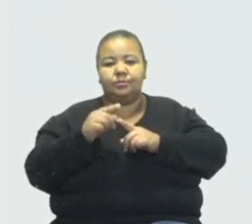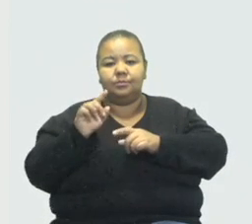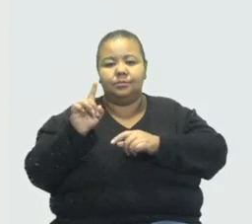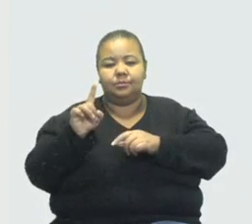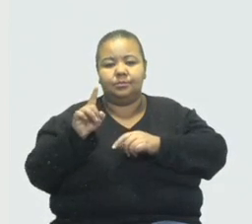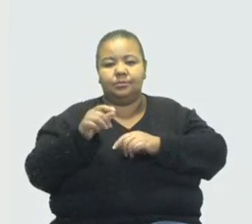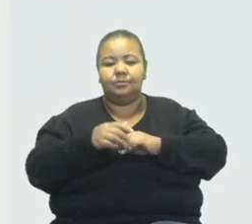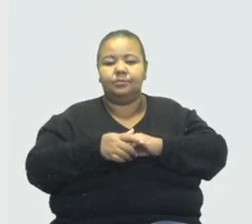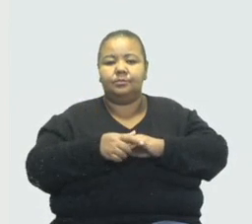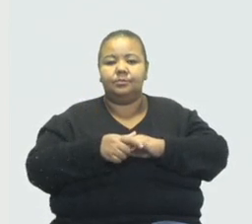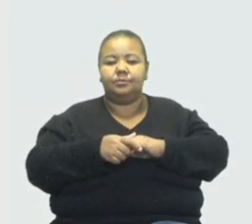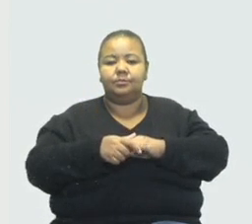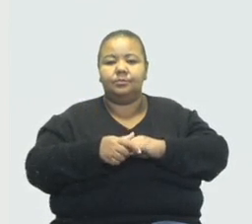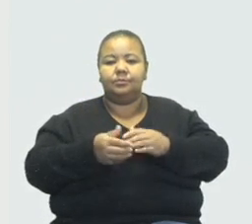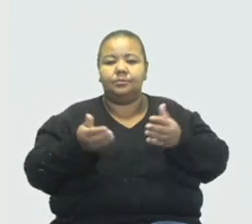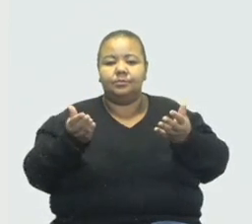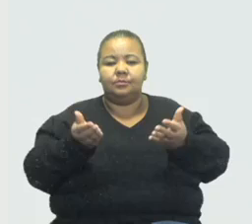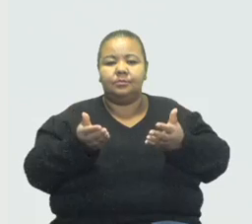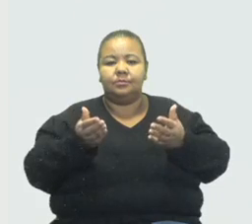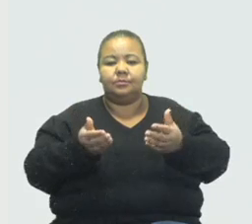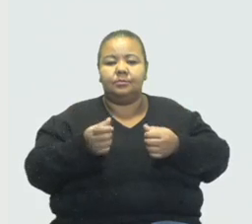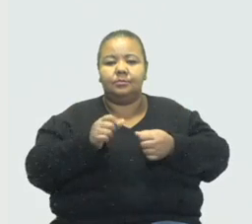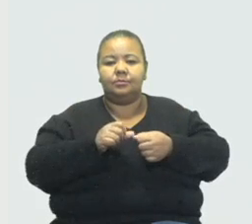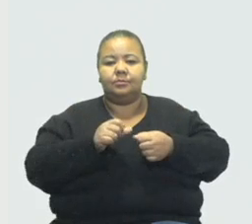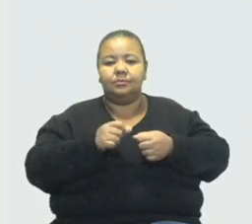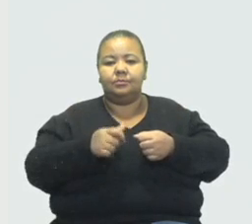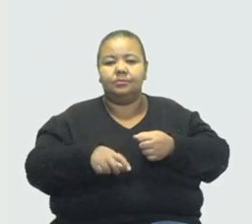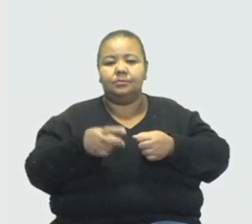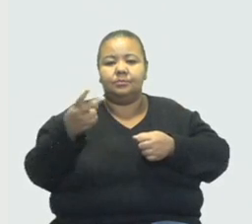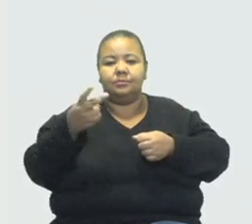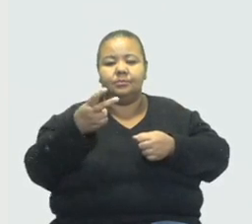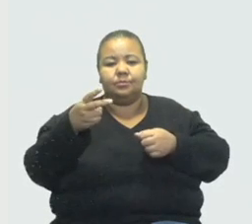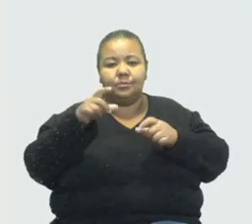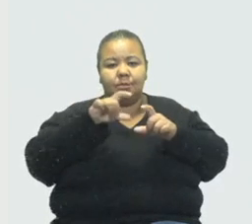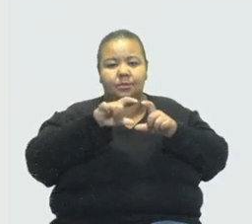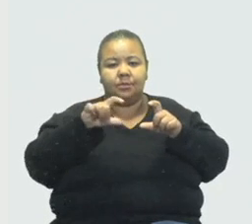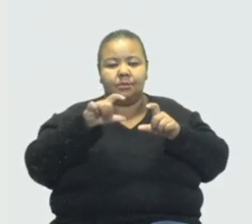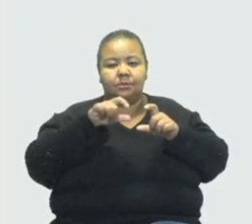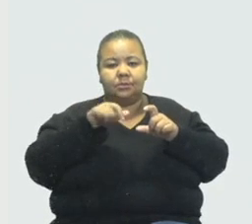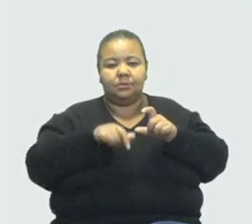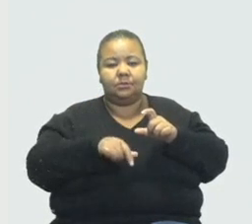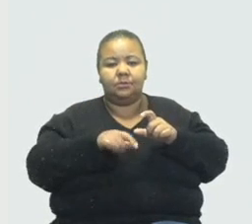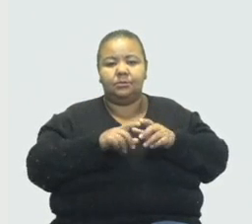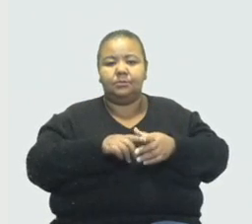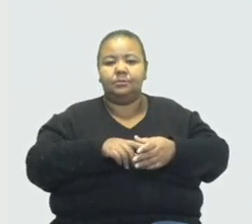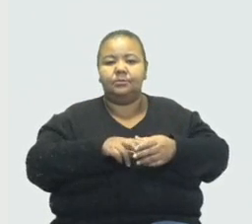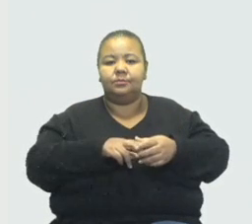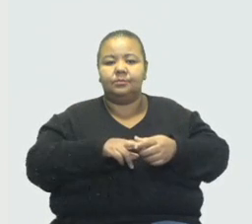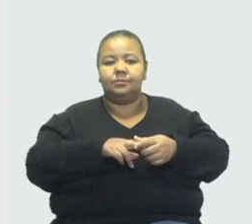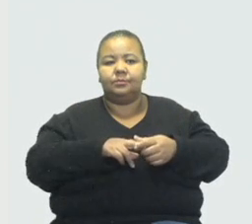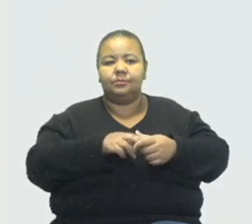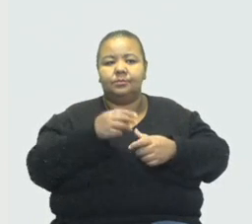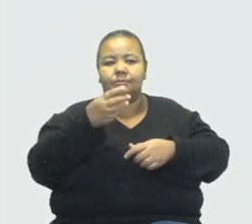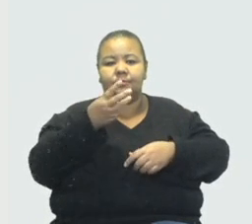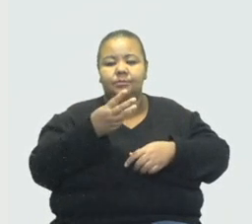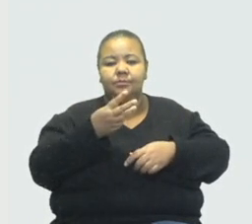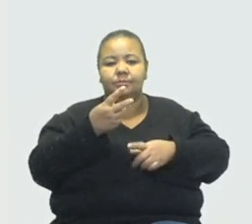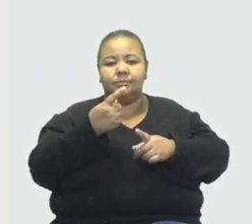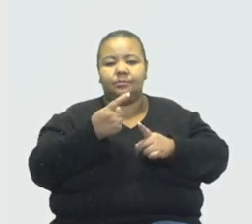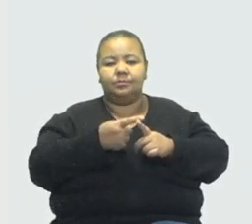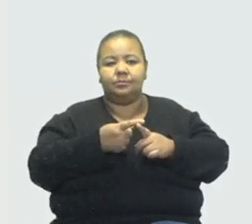1. Agora, a gente vai trabalhar com a nossa segunda linha, da nossa matriz A. Então, vai ser